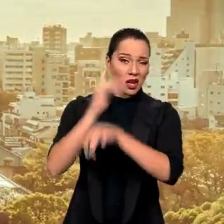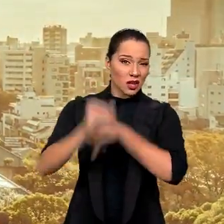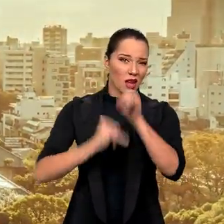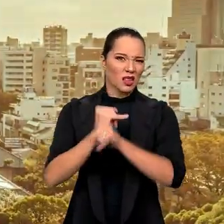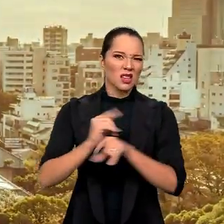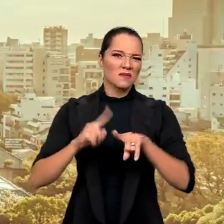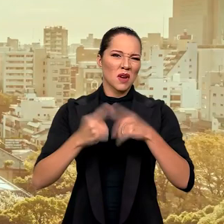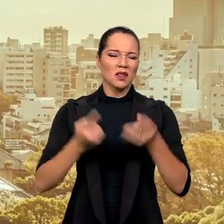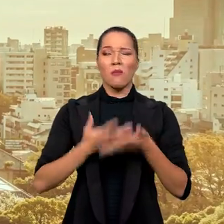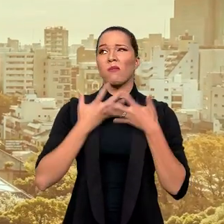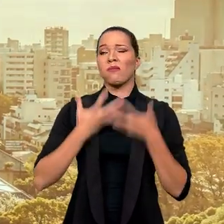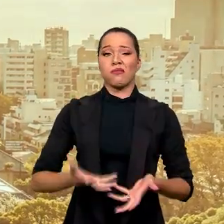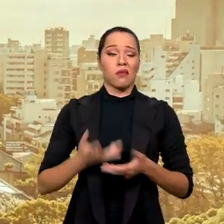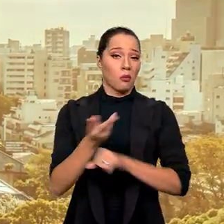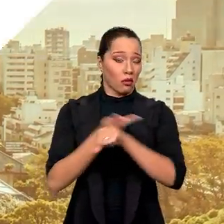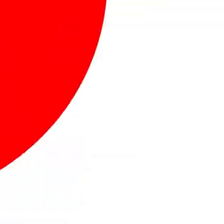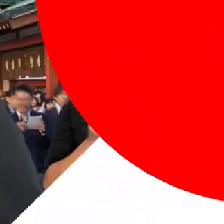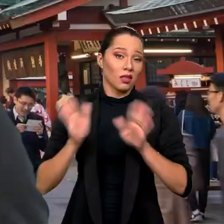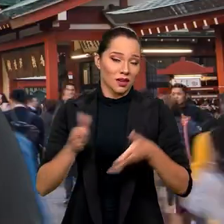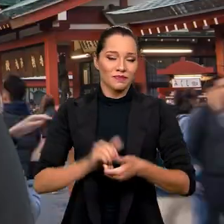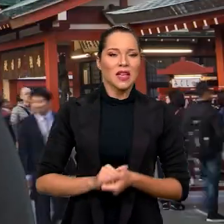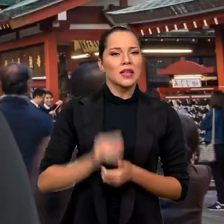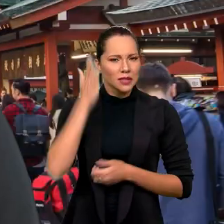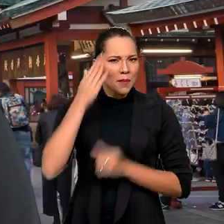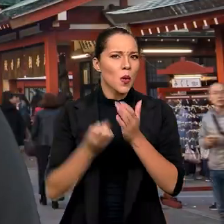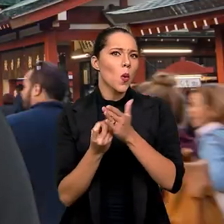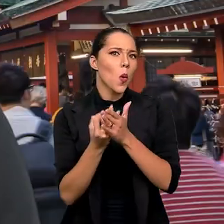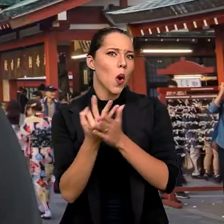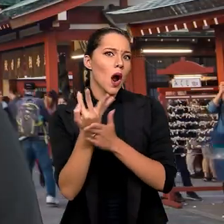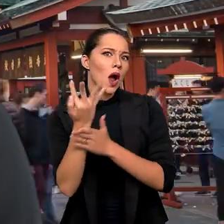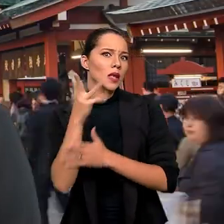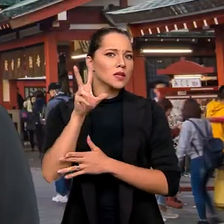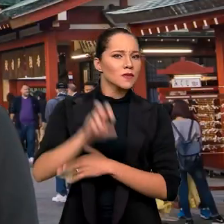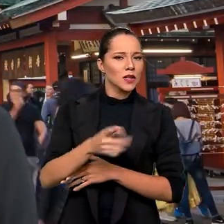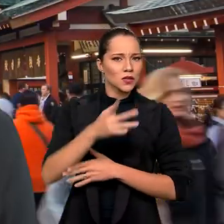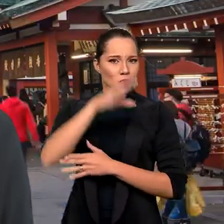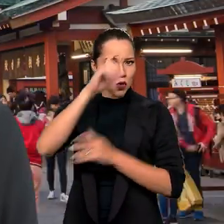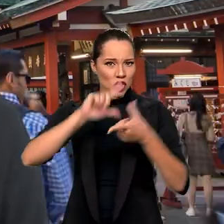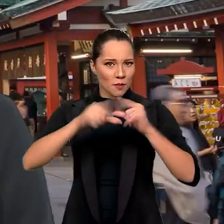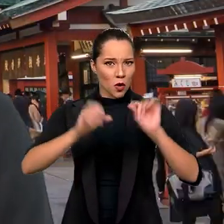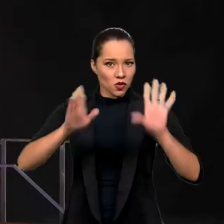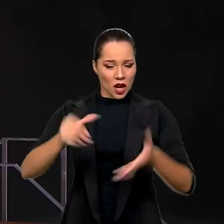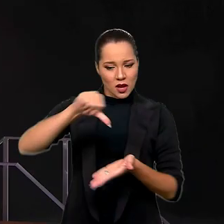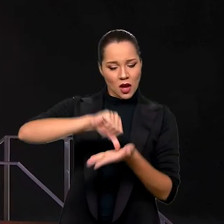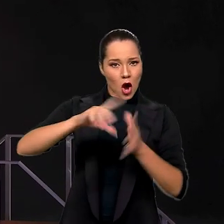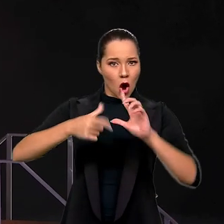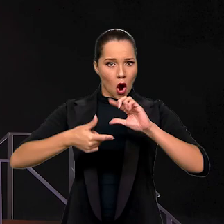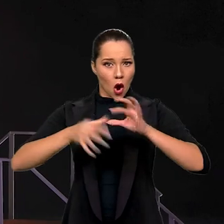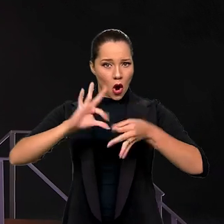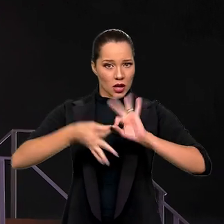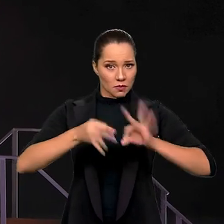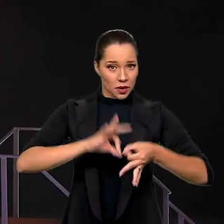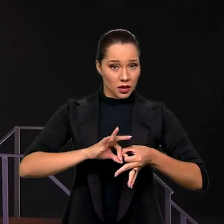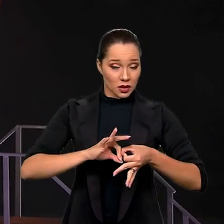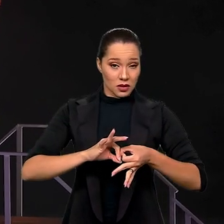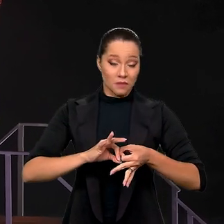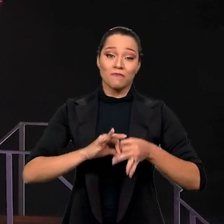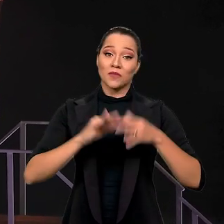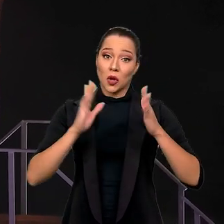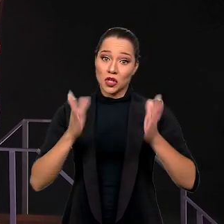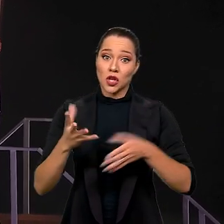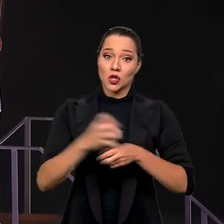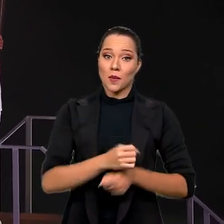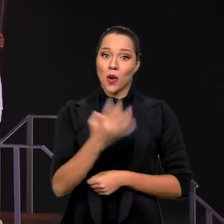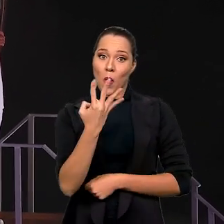internet, mas é um saco procurar, né? Sabe quantas vezes o Japão já sediou os Jogos Olímpicos? Ao todo, contando com essa de Tóquio